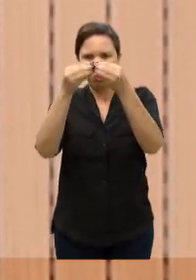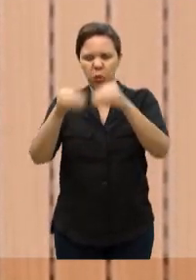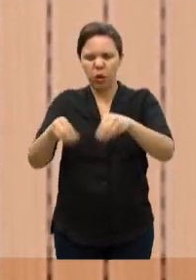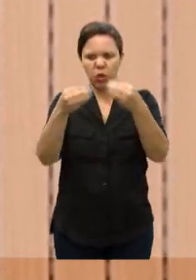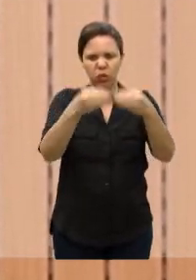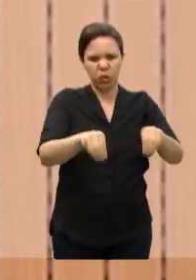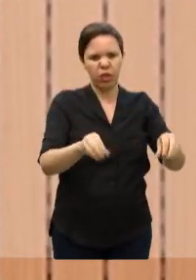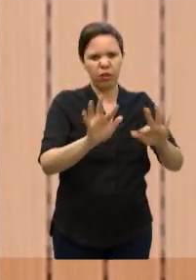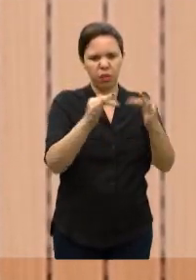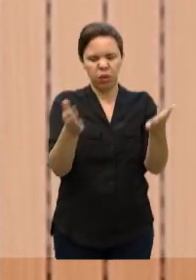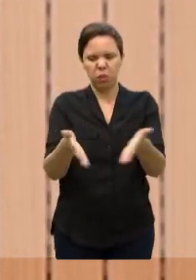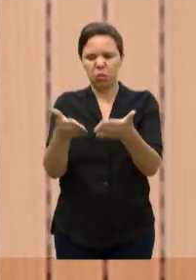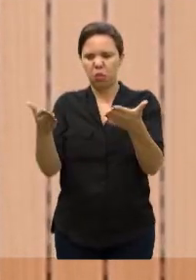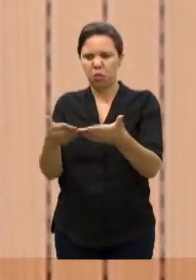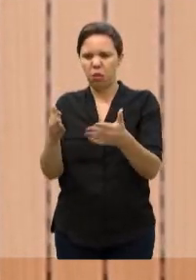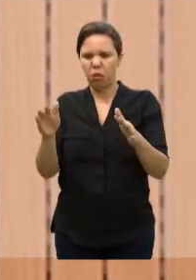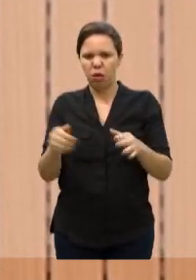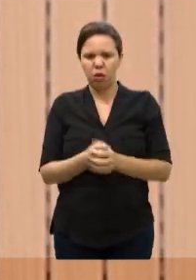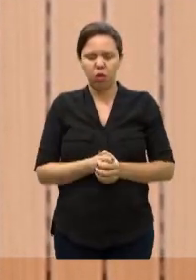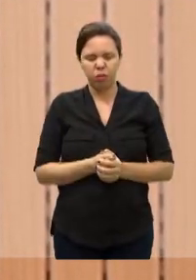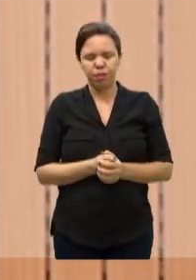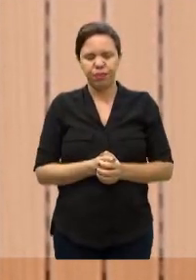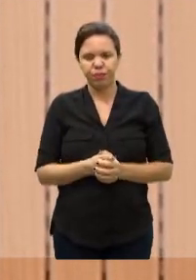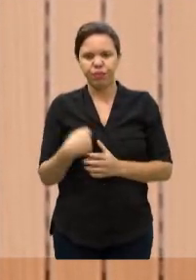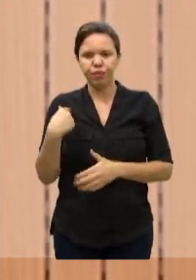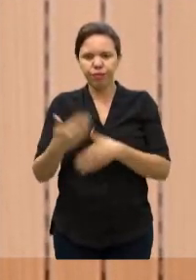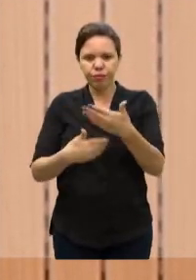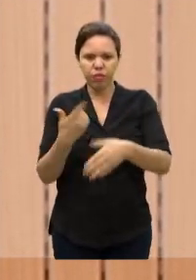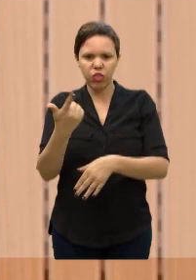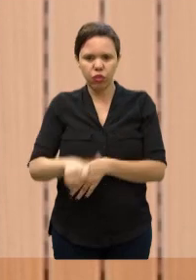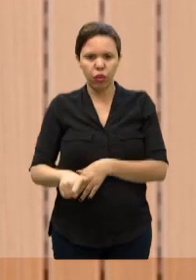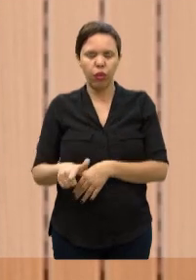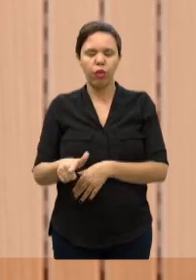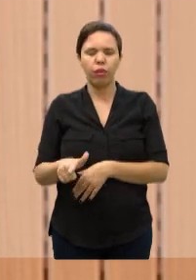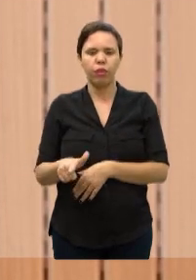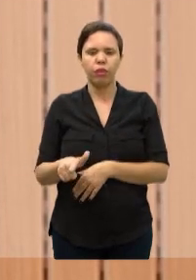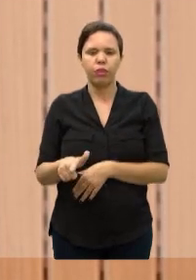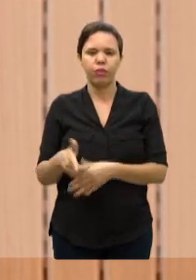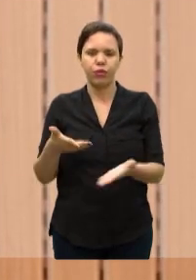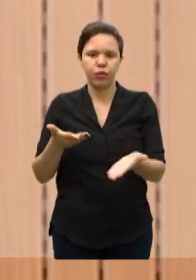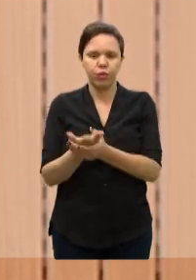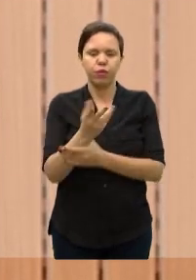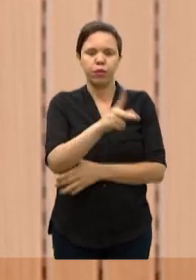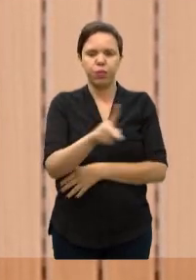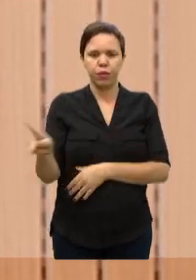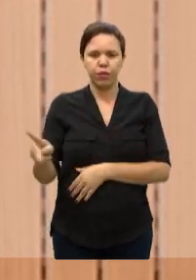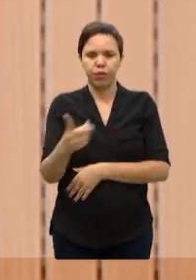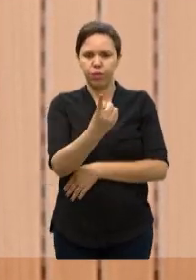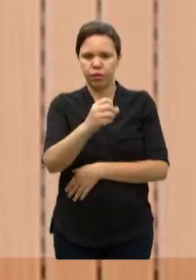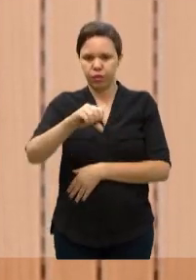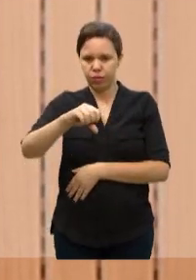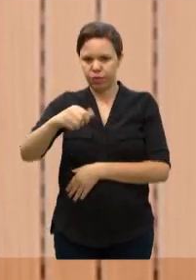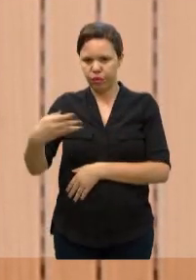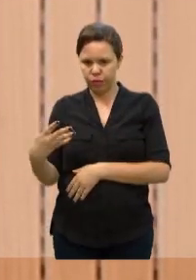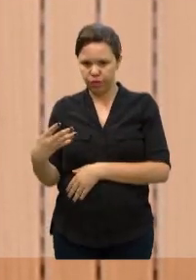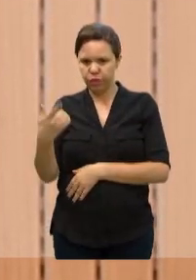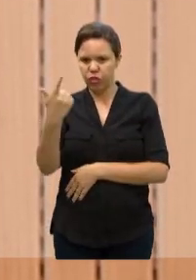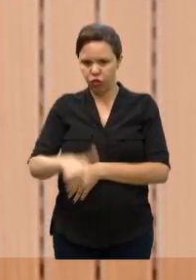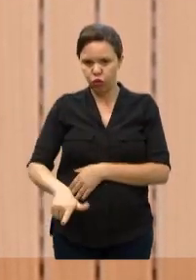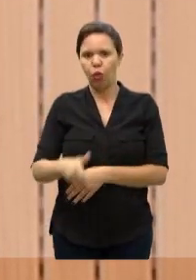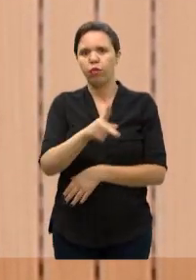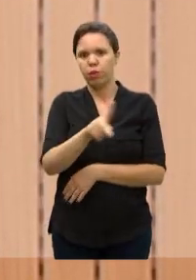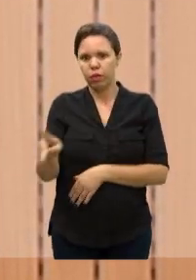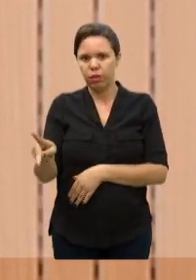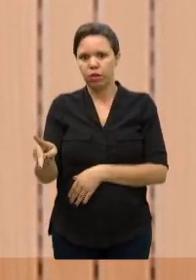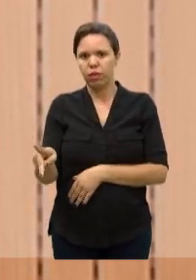à comunidade. E logo em seguida, então, eu fui eleito presidente e depois, em 94, eu fui reeleito presidente. E